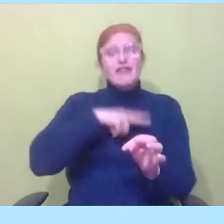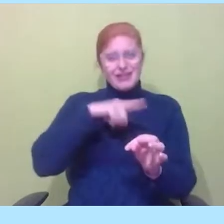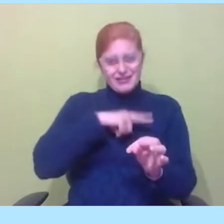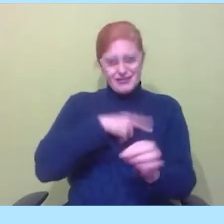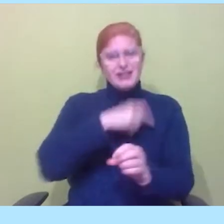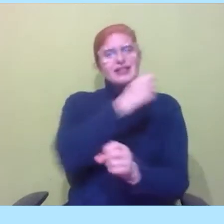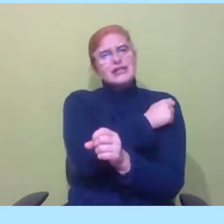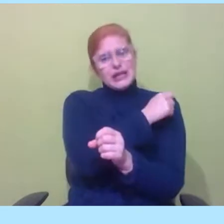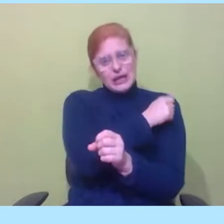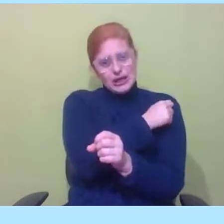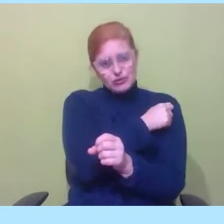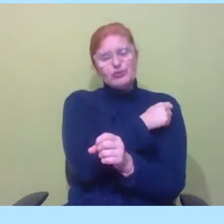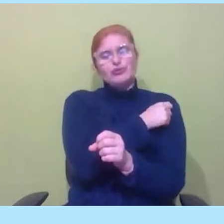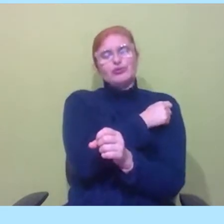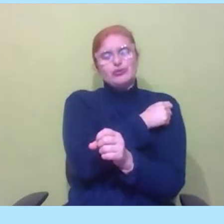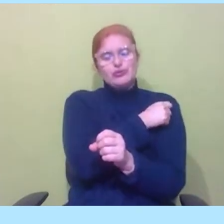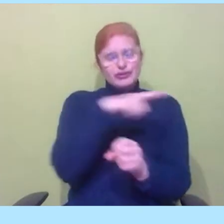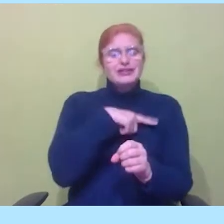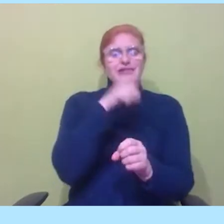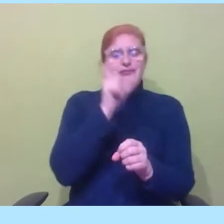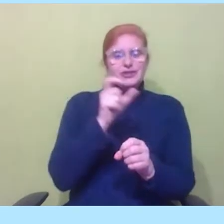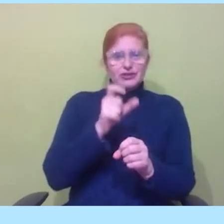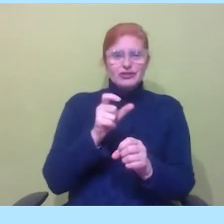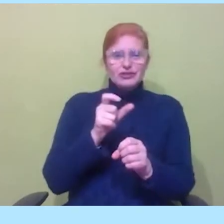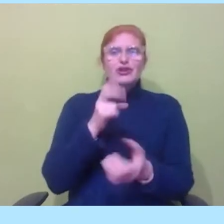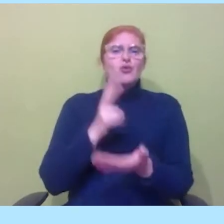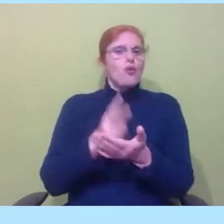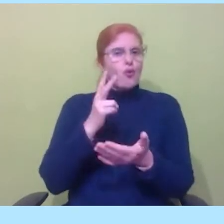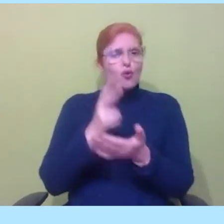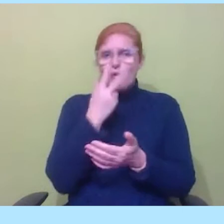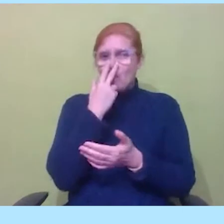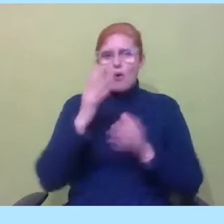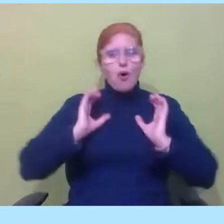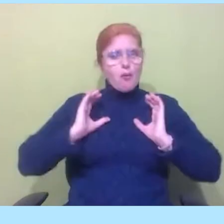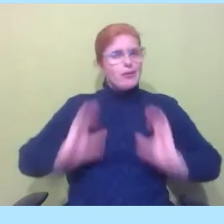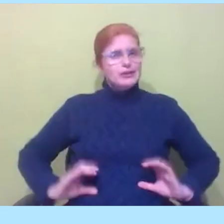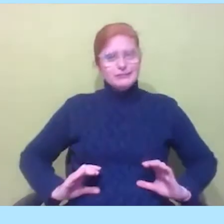ter essas pessoas que também vão reproduzir esse mesmo comportamento, né?